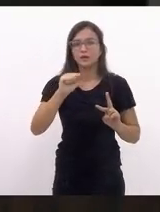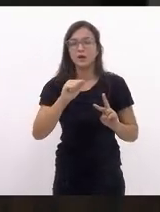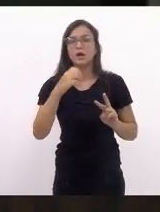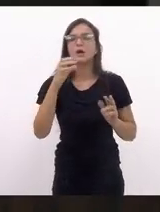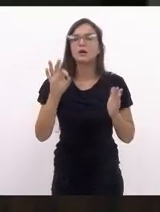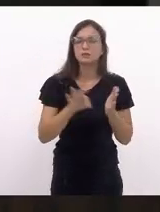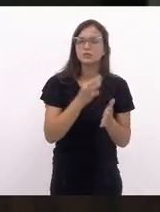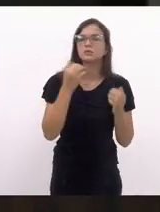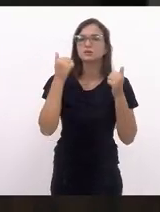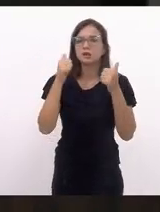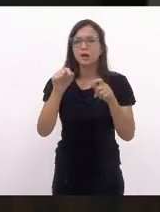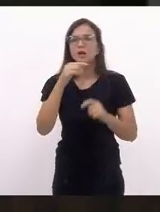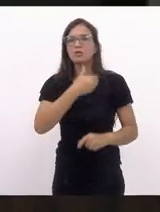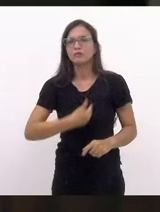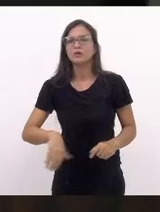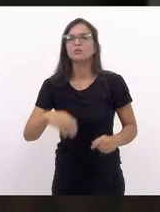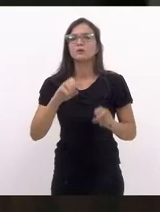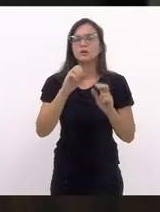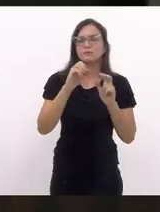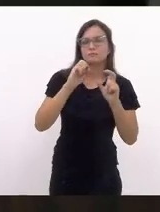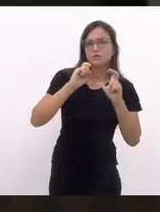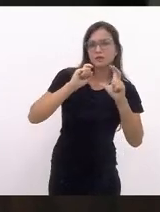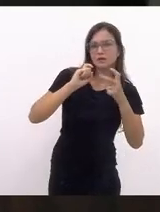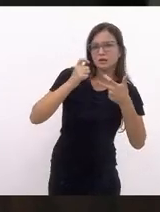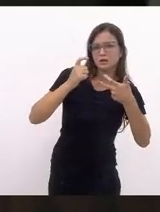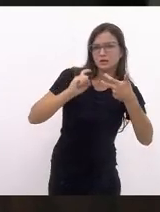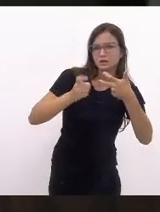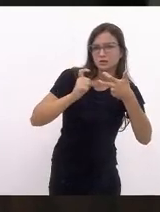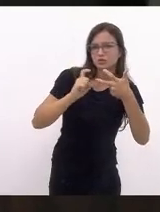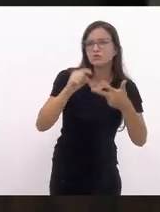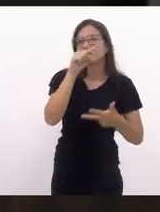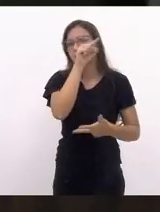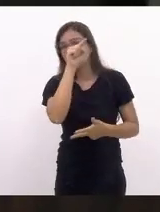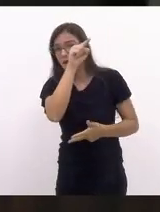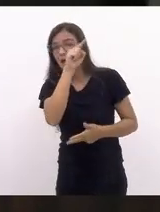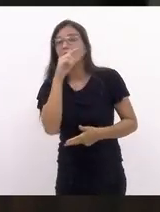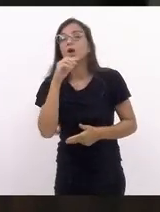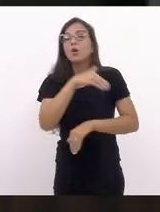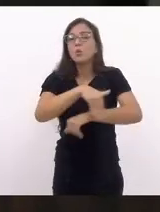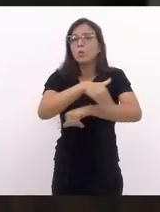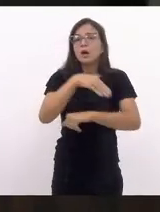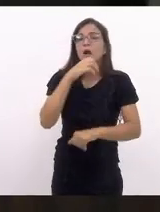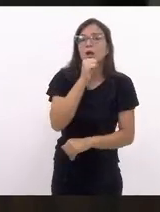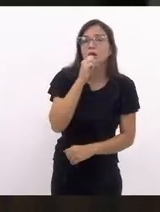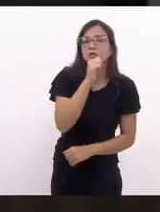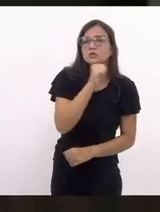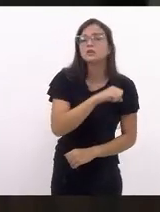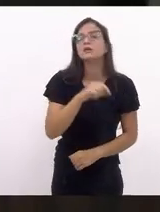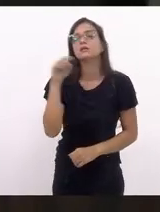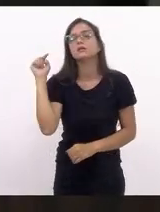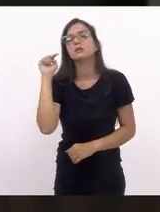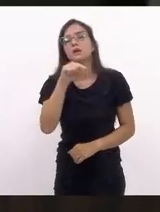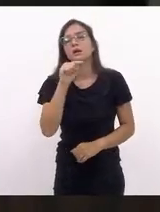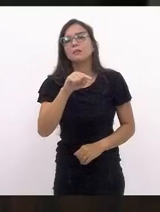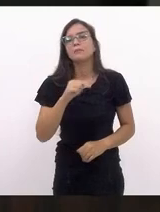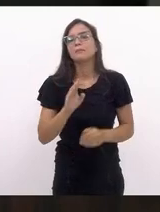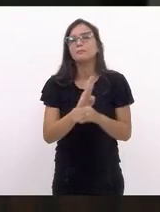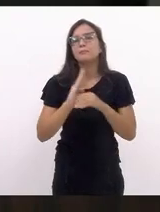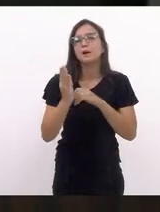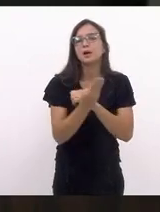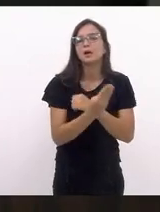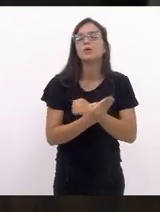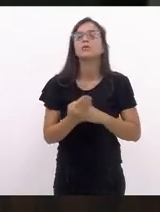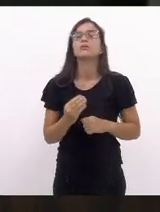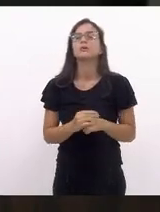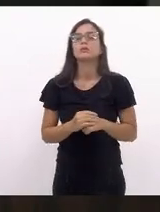transferência para o patrimônio Estadual o imóvel situado à Rua das Laranjeiras nº 90 no bairro das Laranjeiras na Cidade do Rio de Janeiro conhecido como